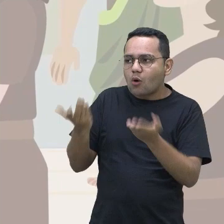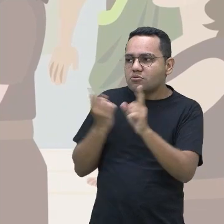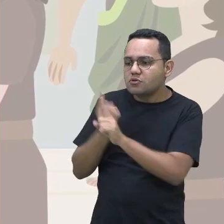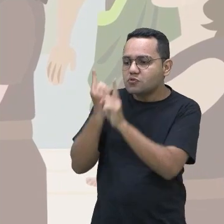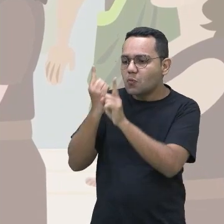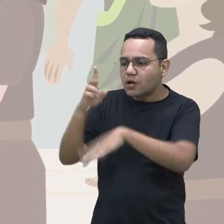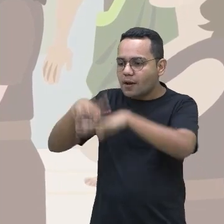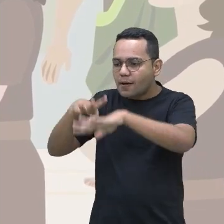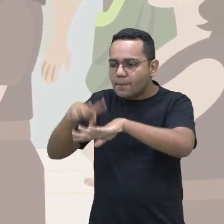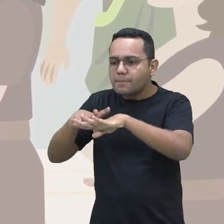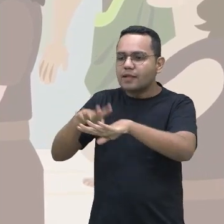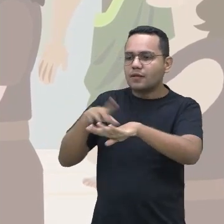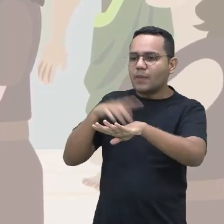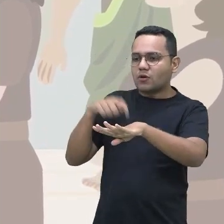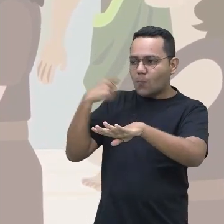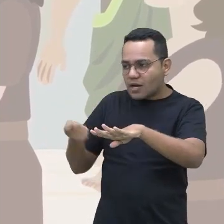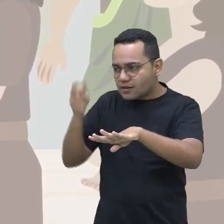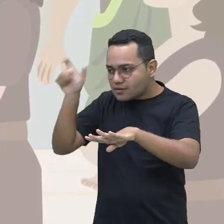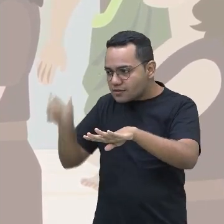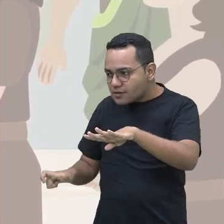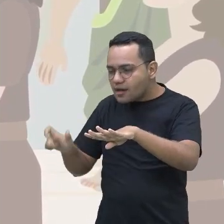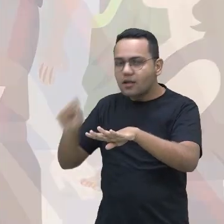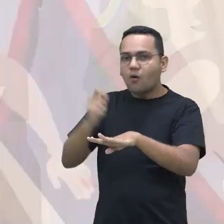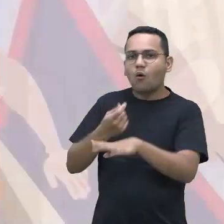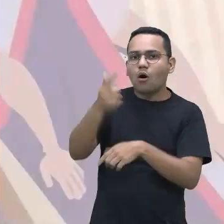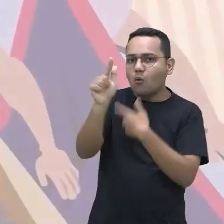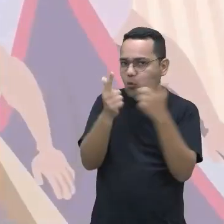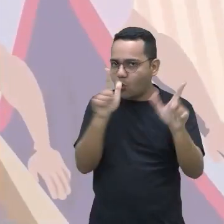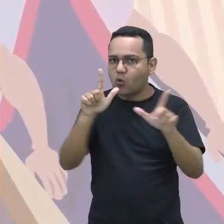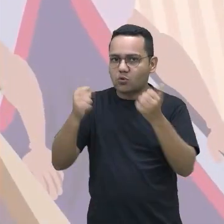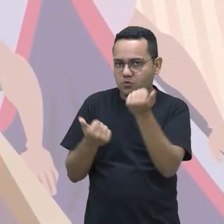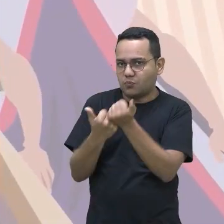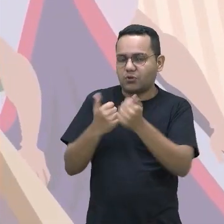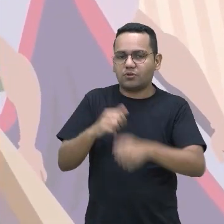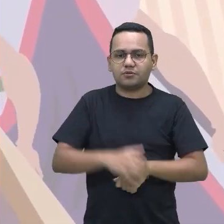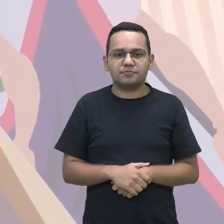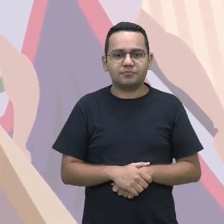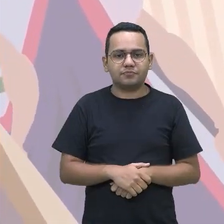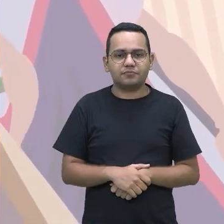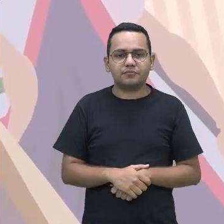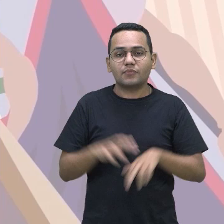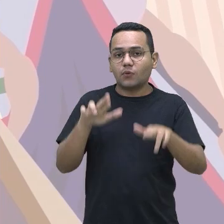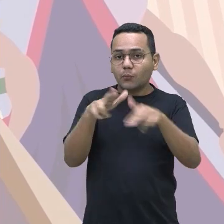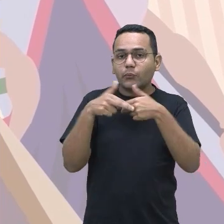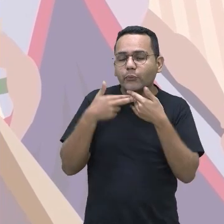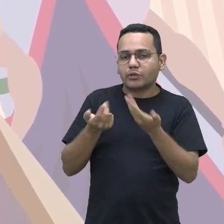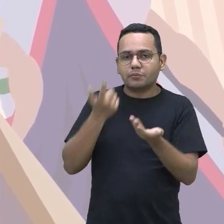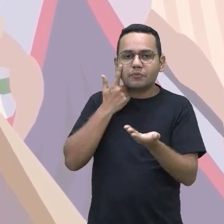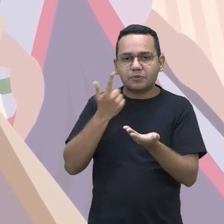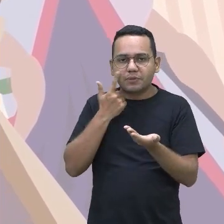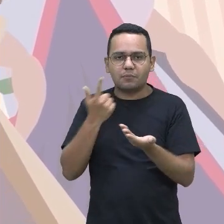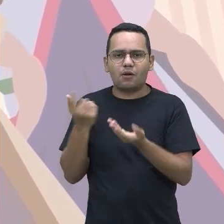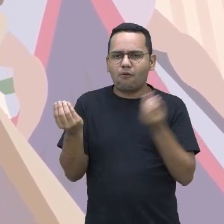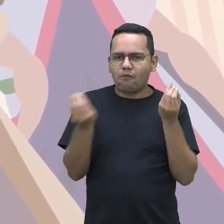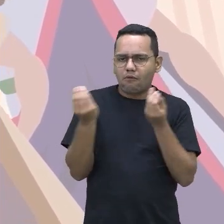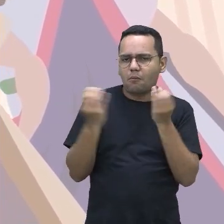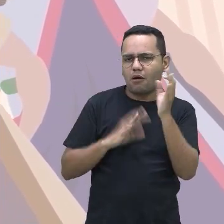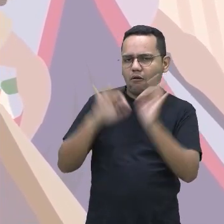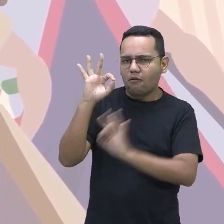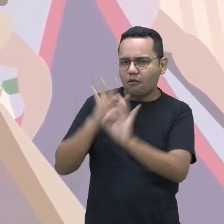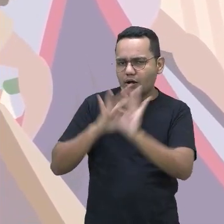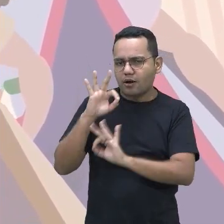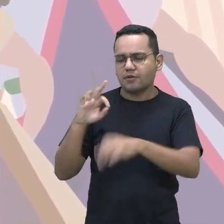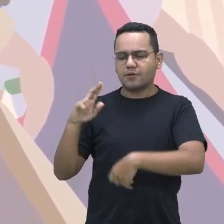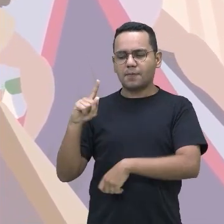e quais se devem a outros membros da confraria. Para a demonstração do famoso teorema, é possível que Pitágoras e